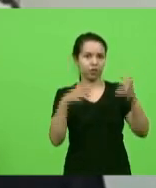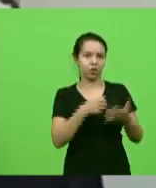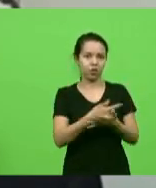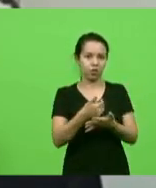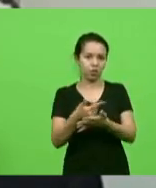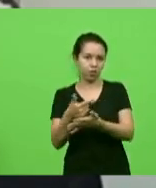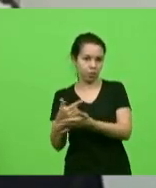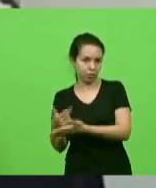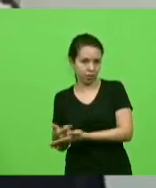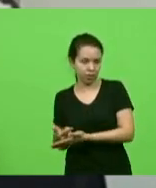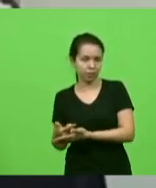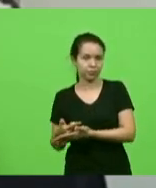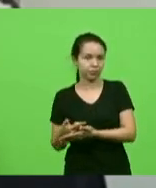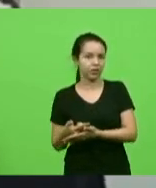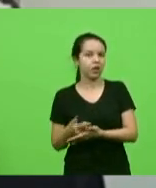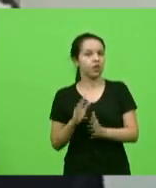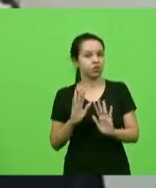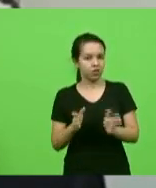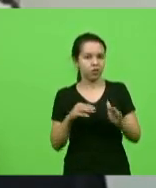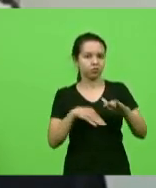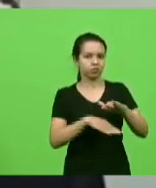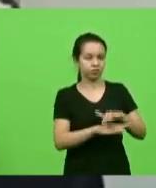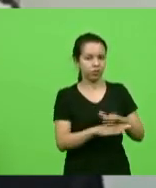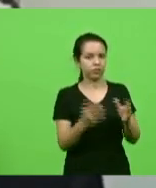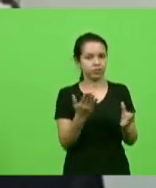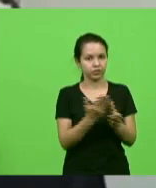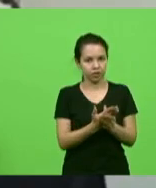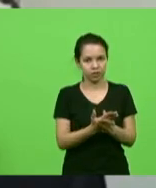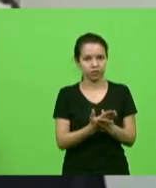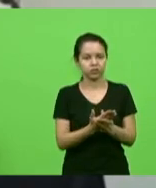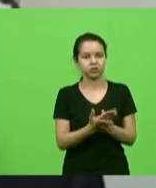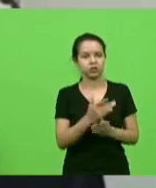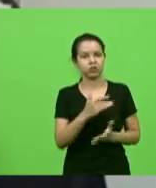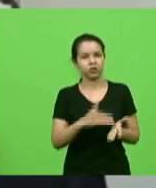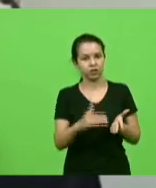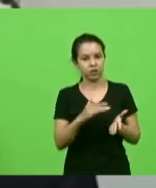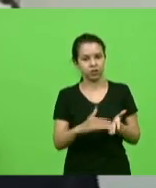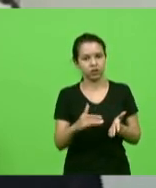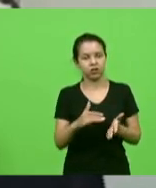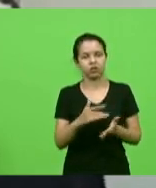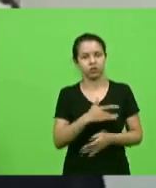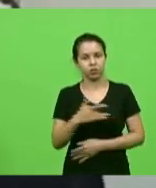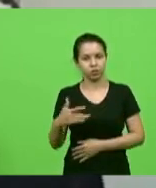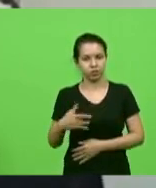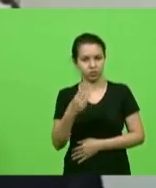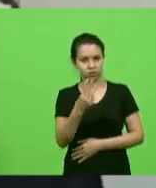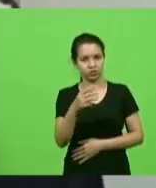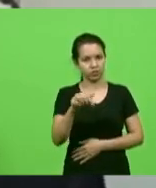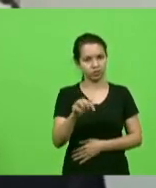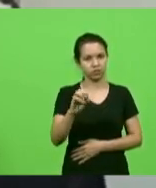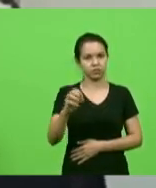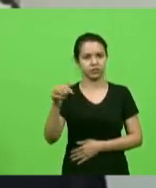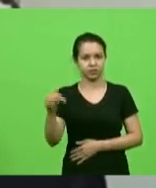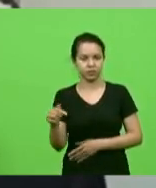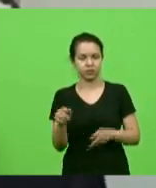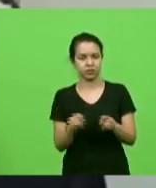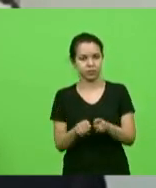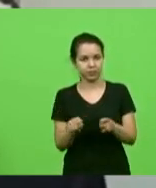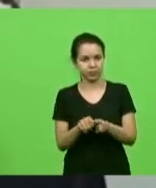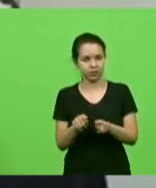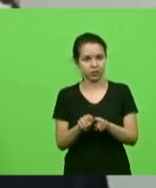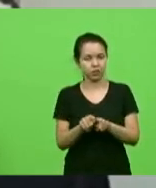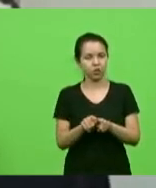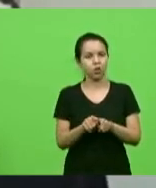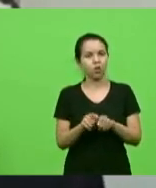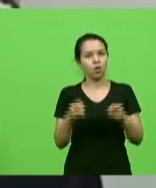do processo da Secretaria de Estado da Saúde 37070 Mais sim de considerações gerais do órgão